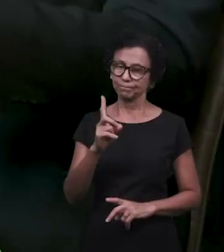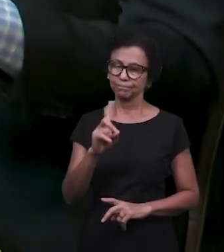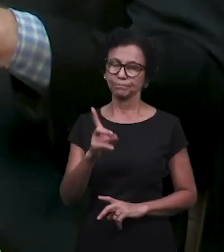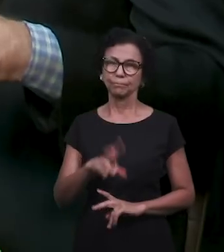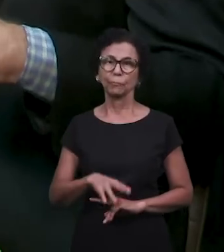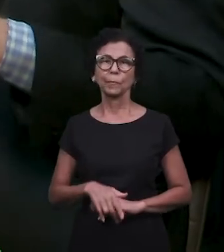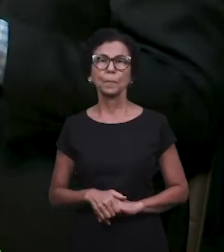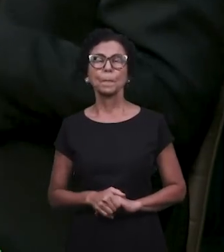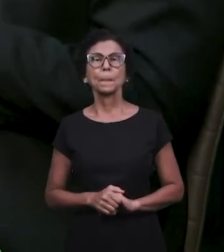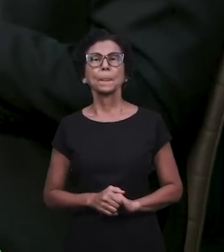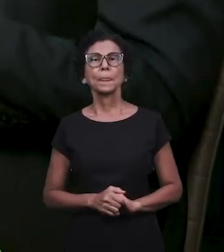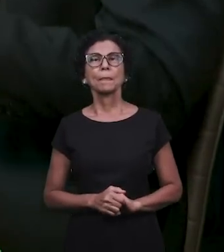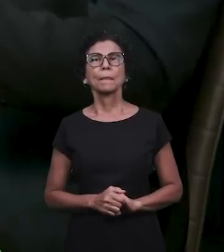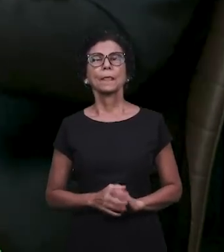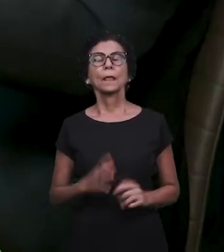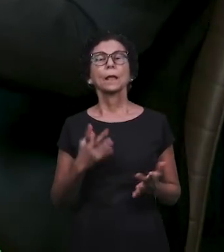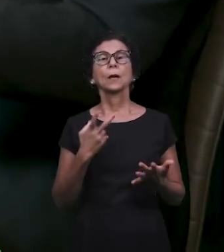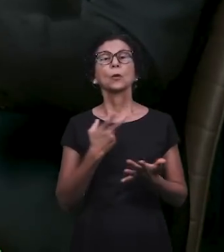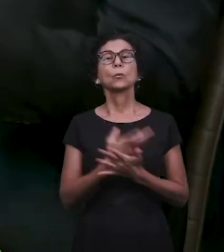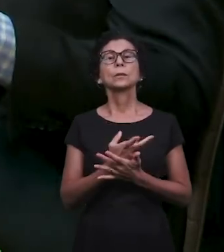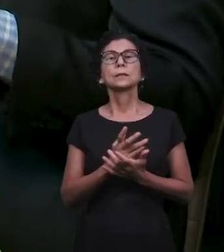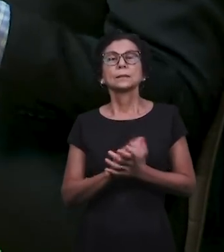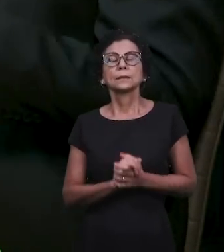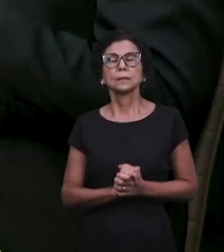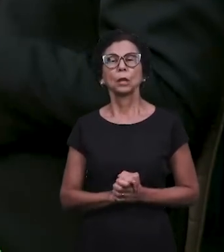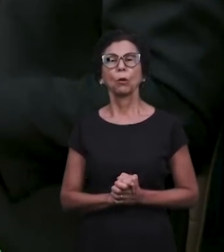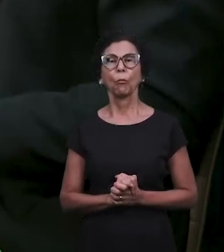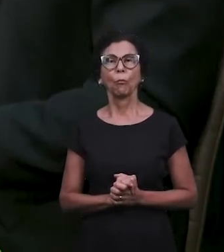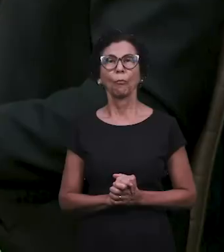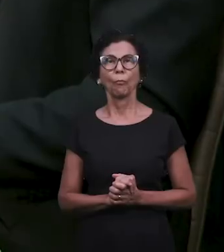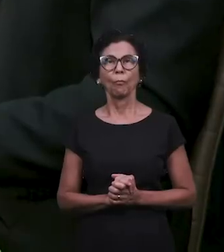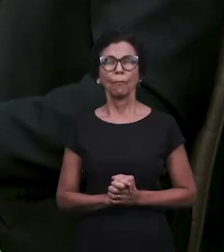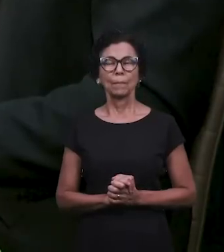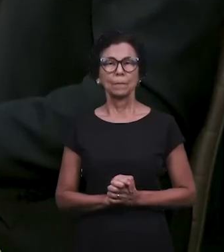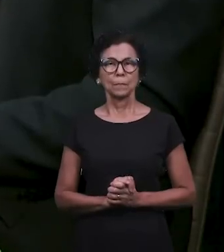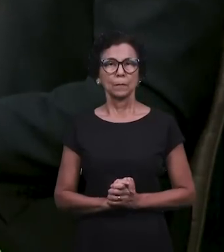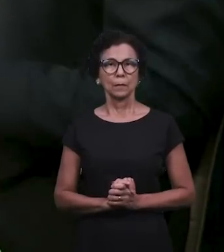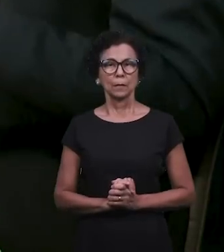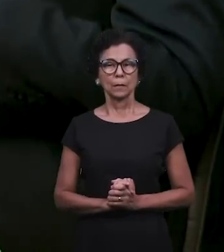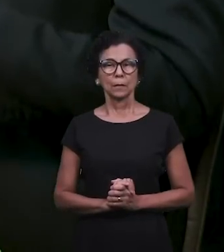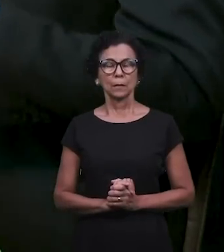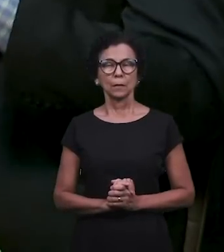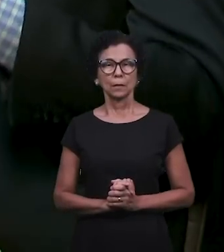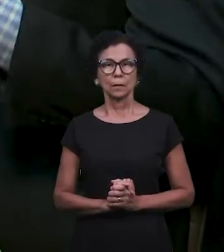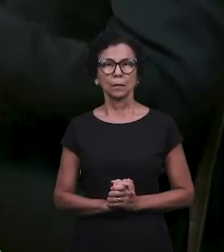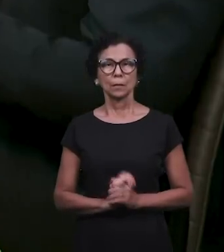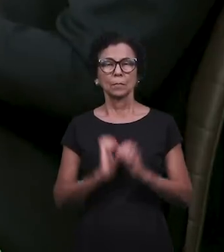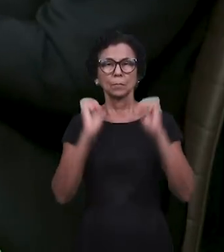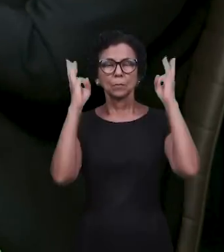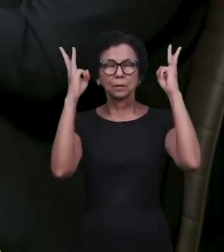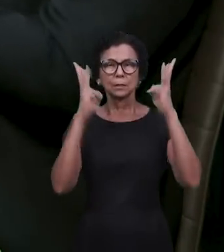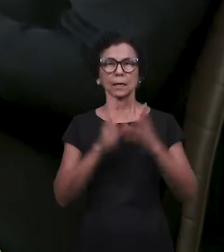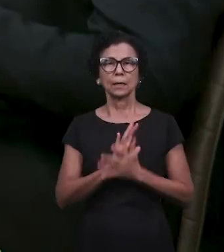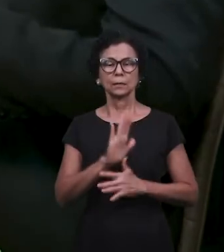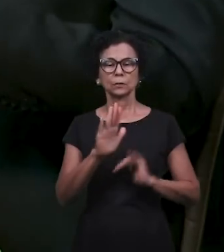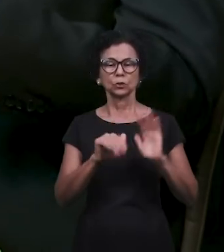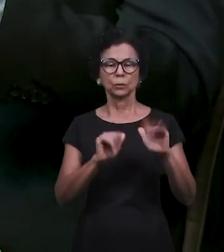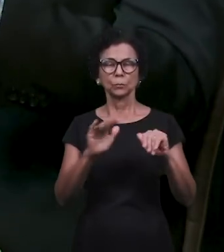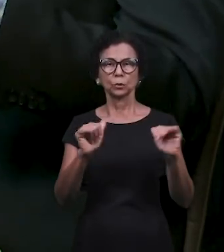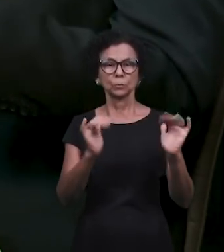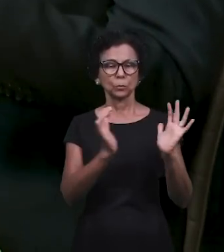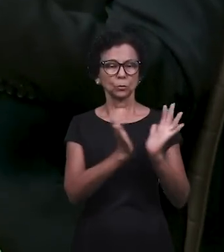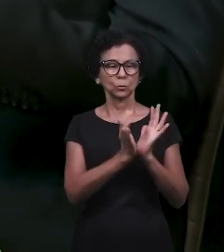separação de homens, né, para estar à frente num grupo